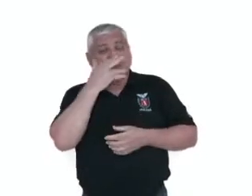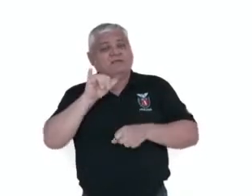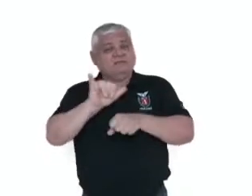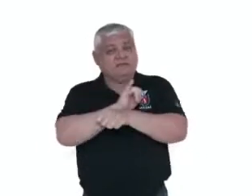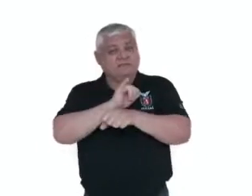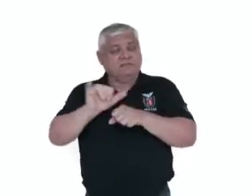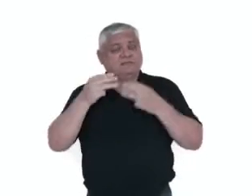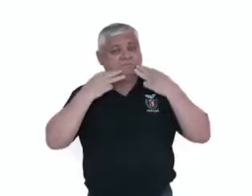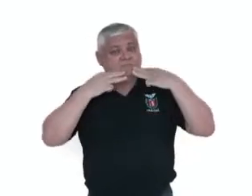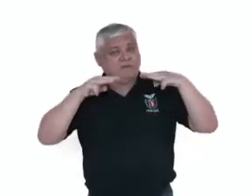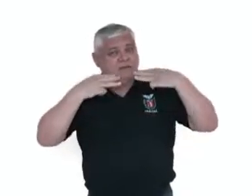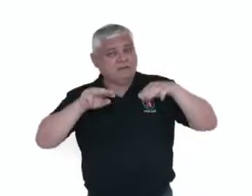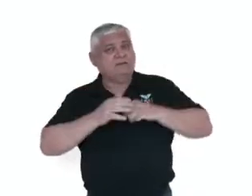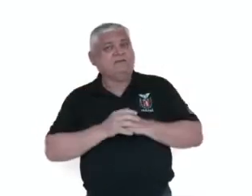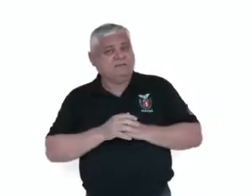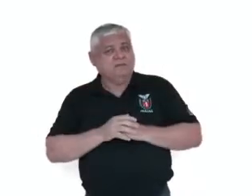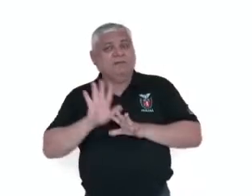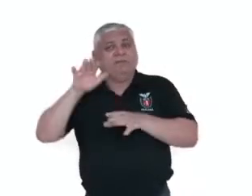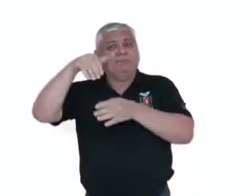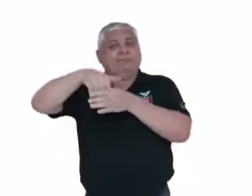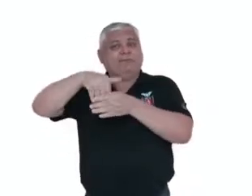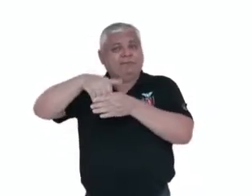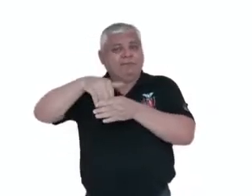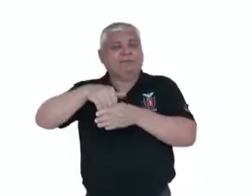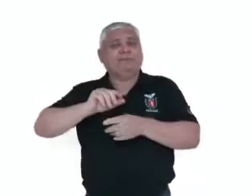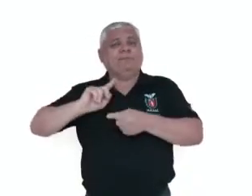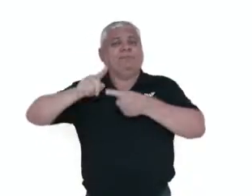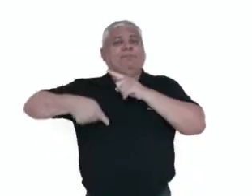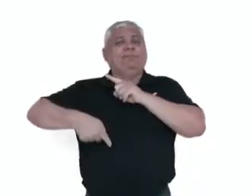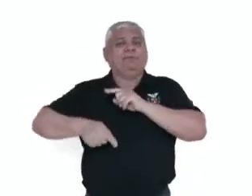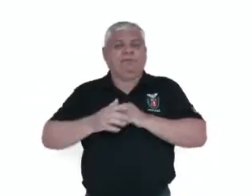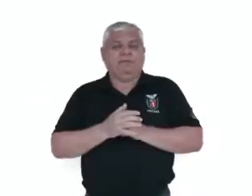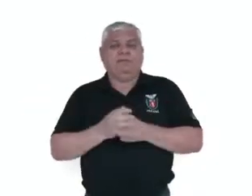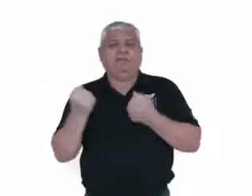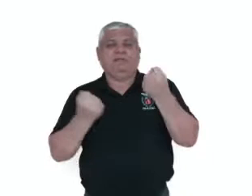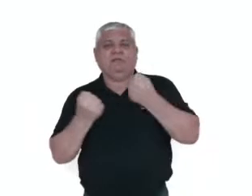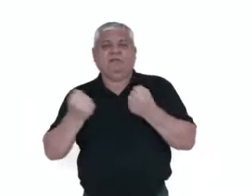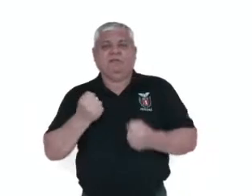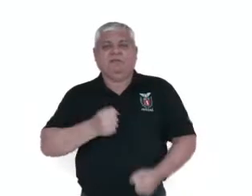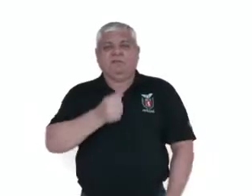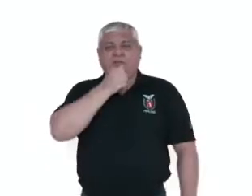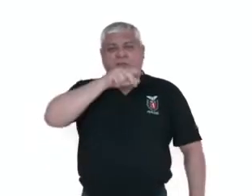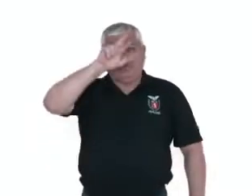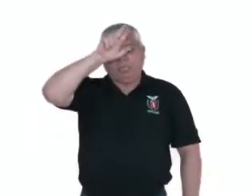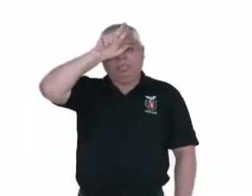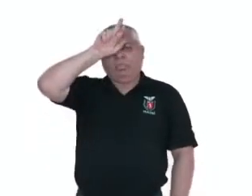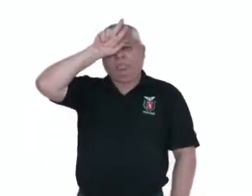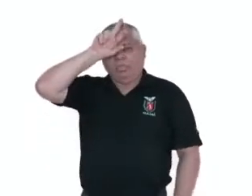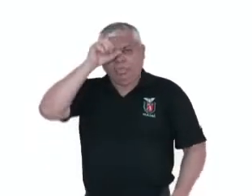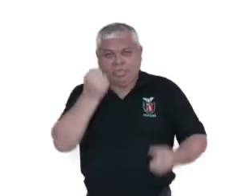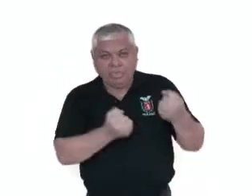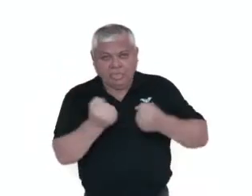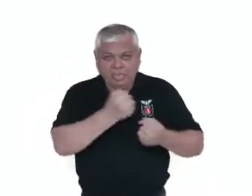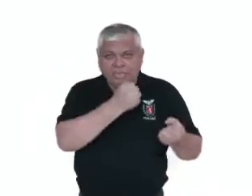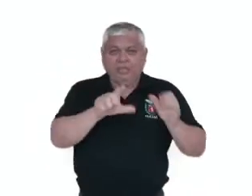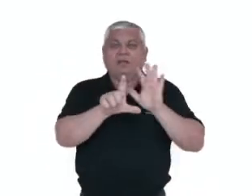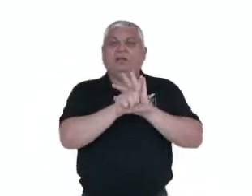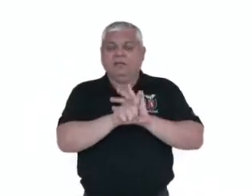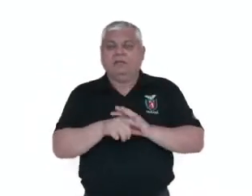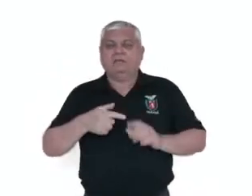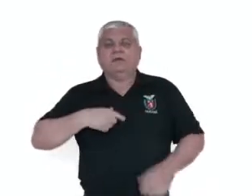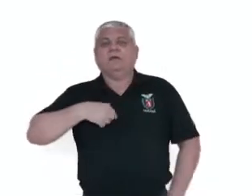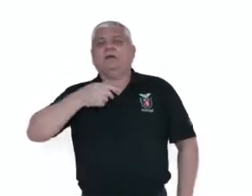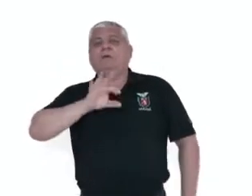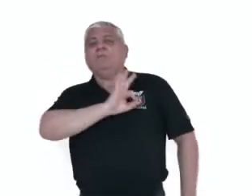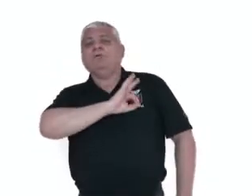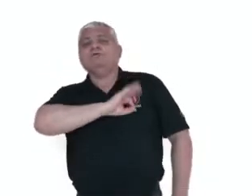marketing pré-eleitoreira, como foi a lei que proíbe os cidadãos dirigirem alcoolizados. No começo, fazem blitz, causam